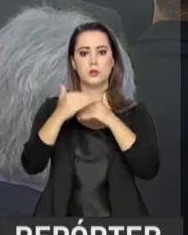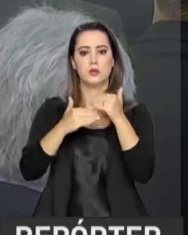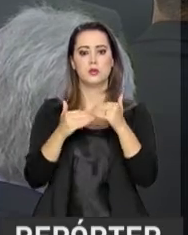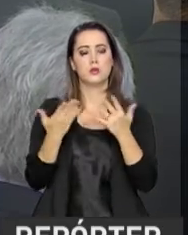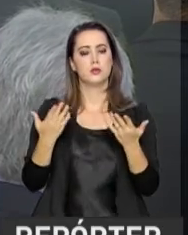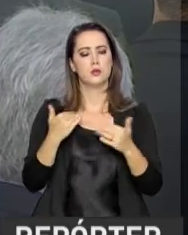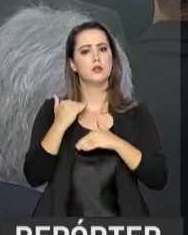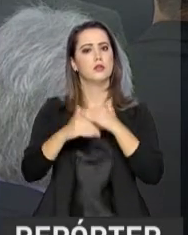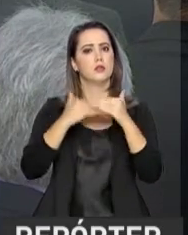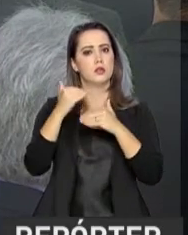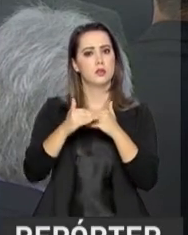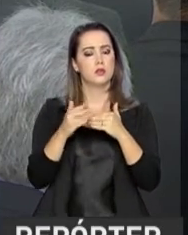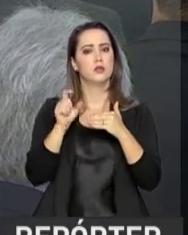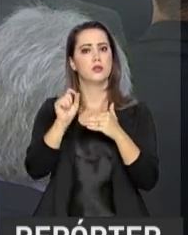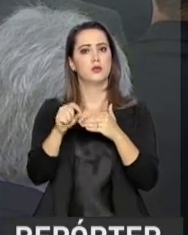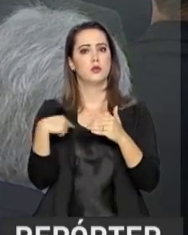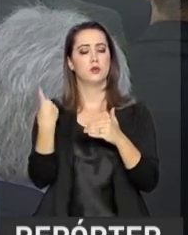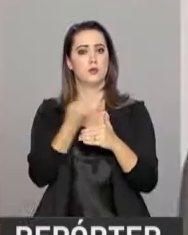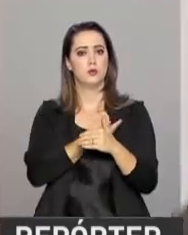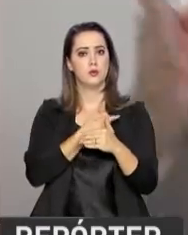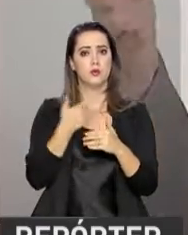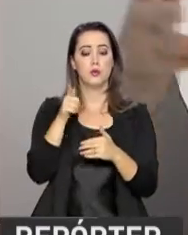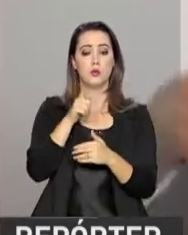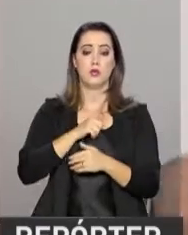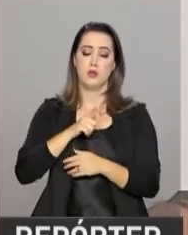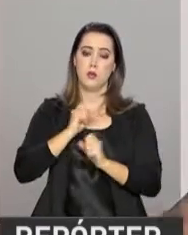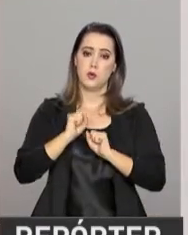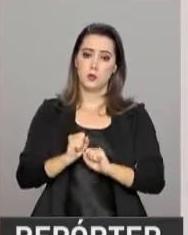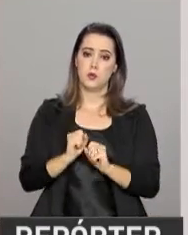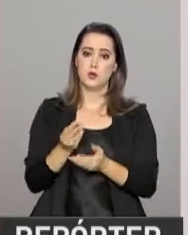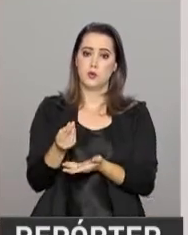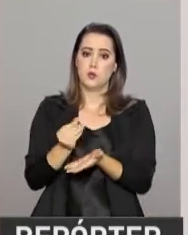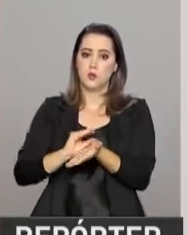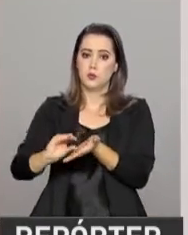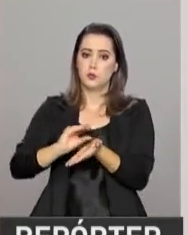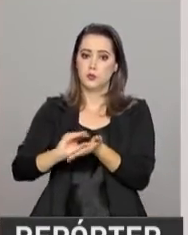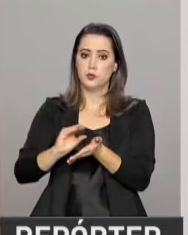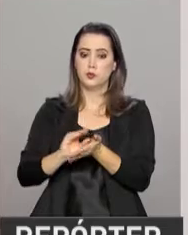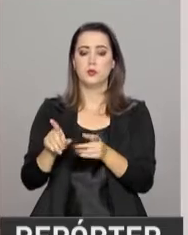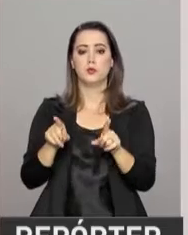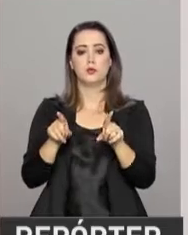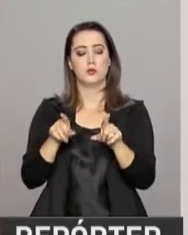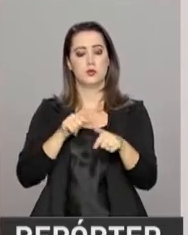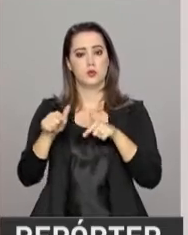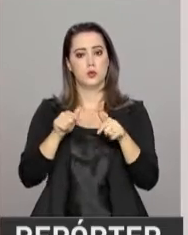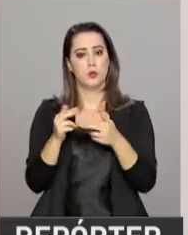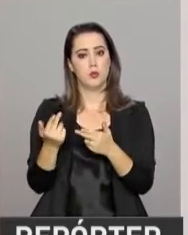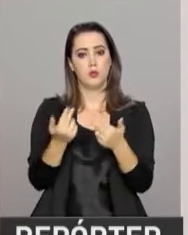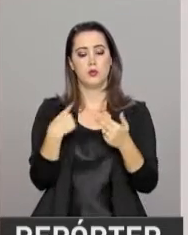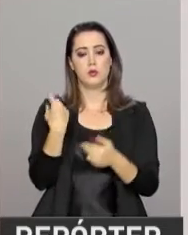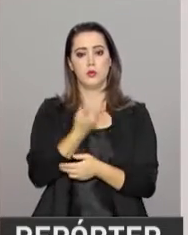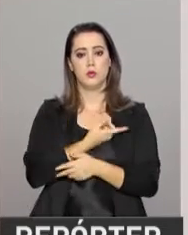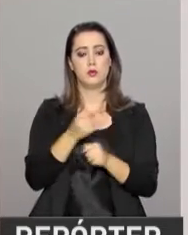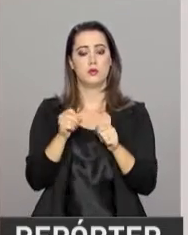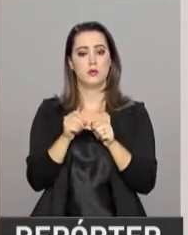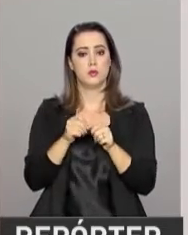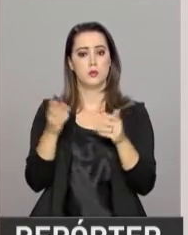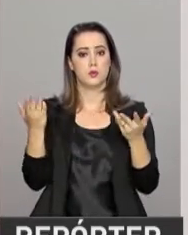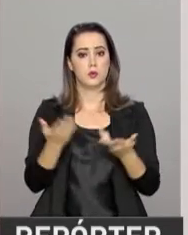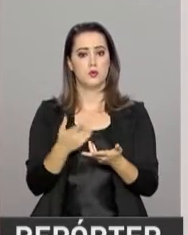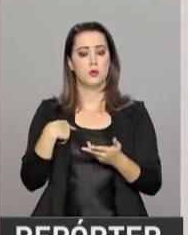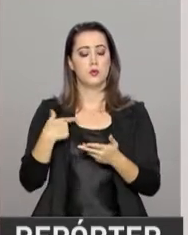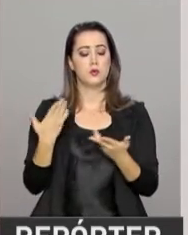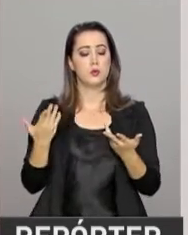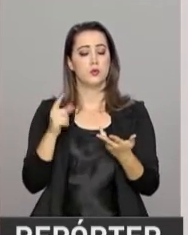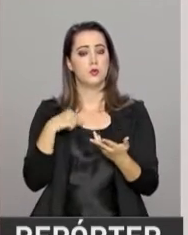arrecadação cresce a arrecadação crescendo nós temos recursos para praticar atos tal como aquele que hoje nós estamos aqui é